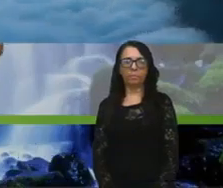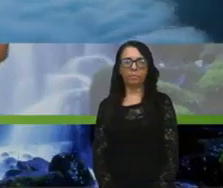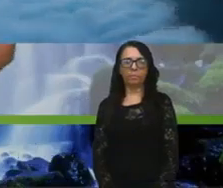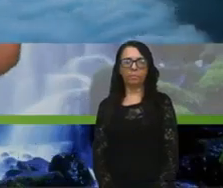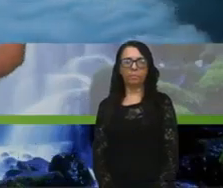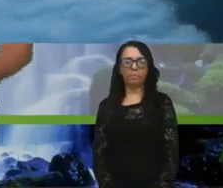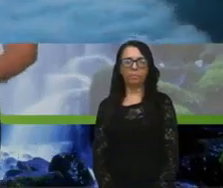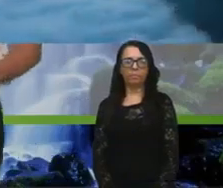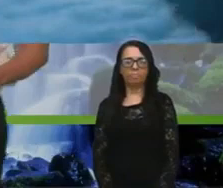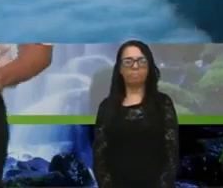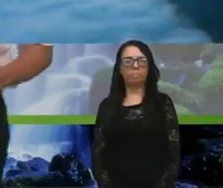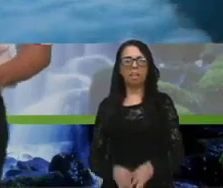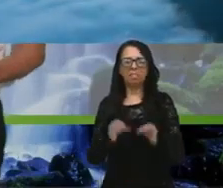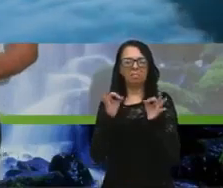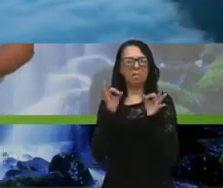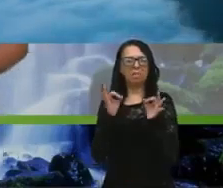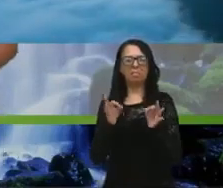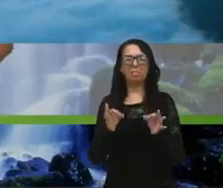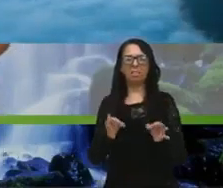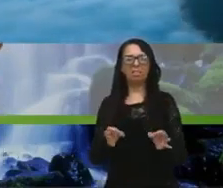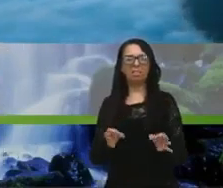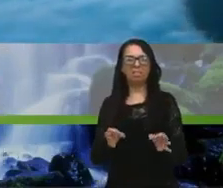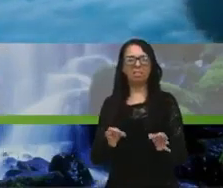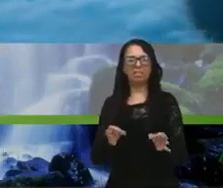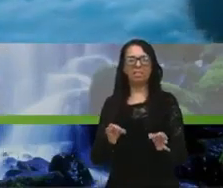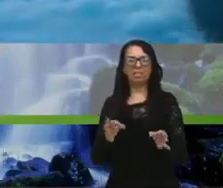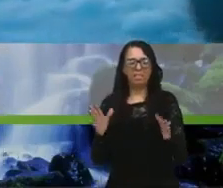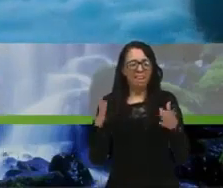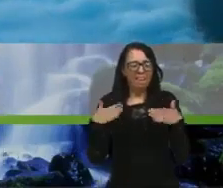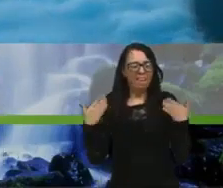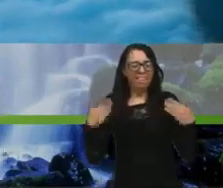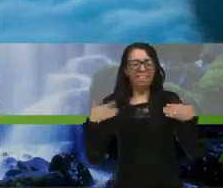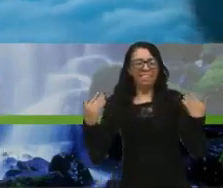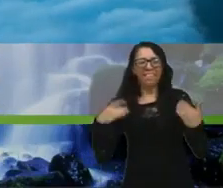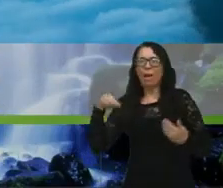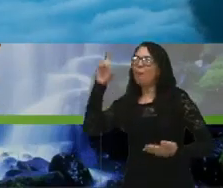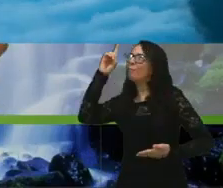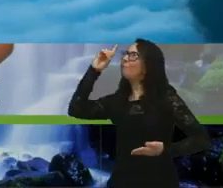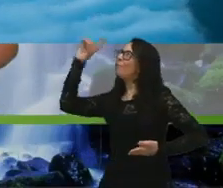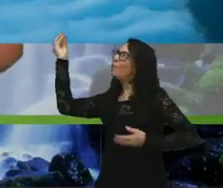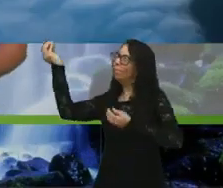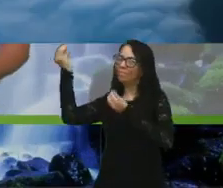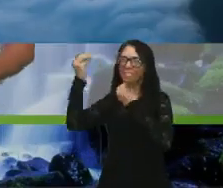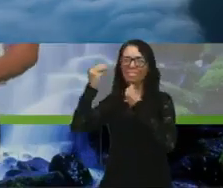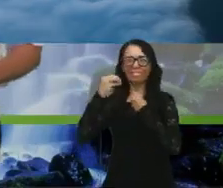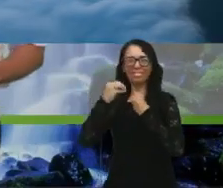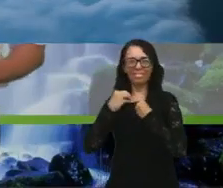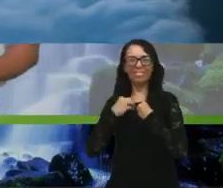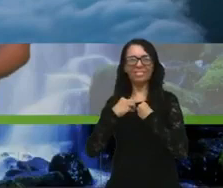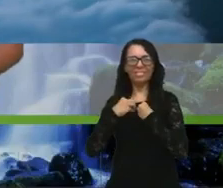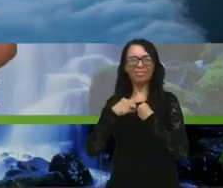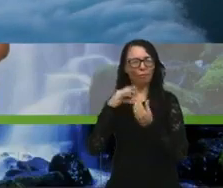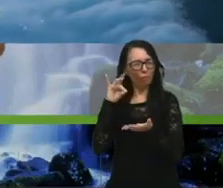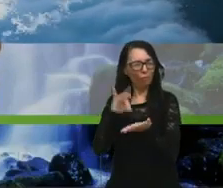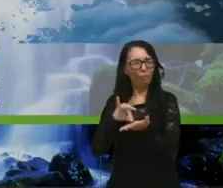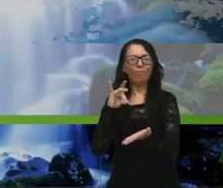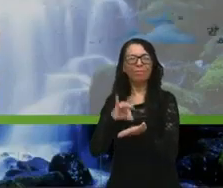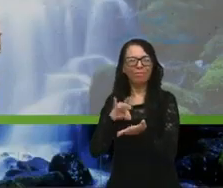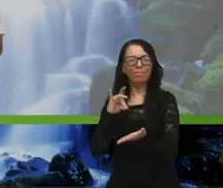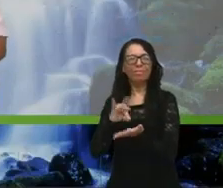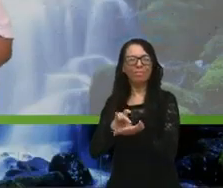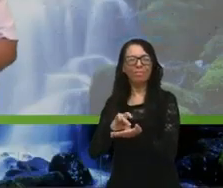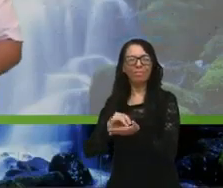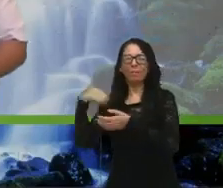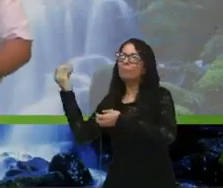Certamente que a alegria do Senhor é a nossa força. E quando nós cantamos, eu creio, Senhor, eu creio, que